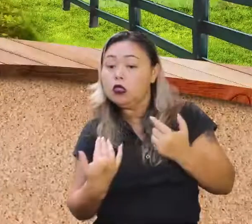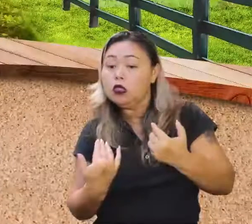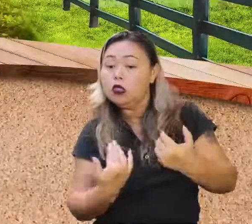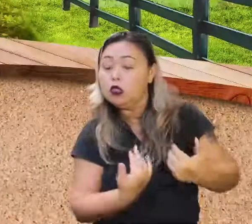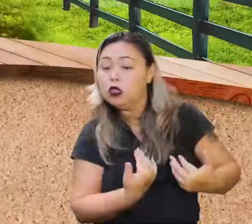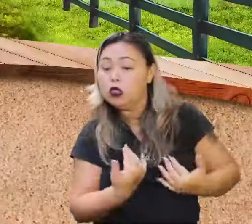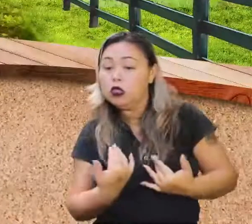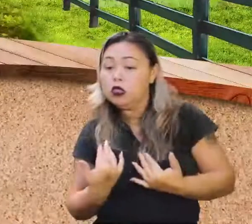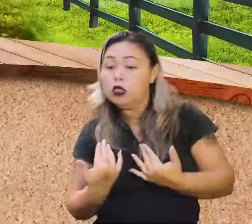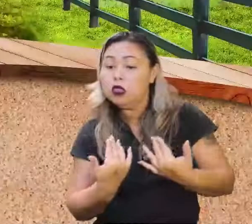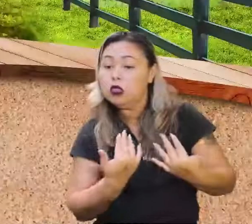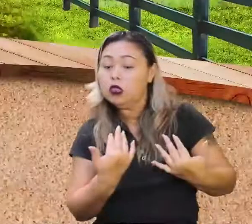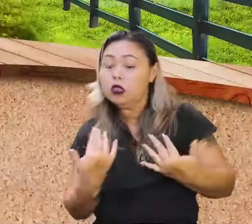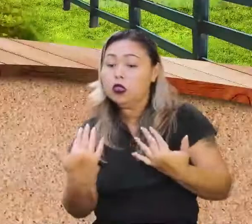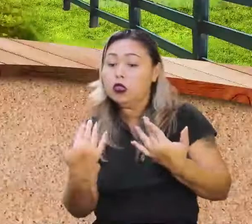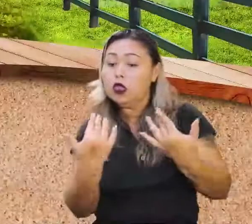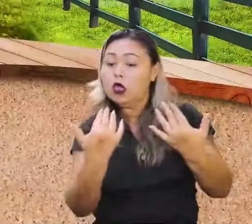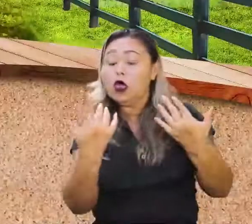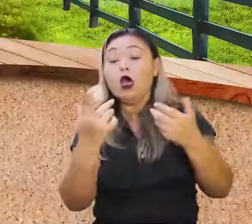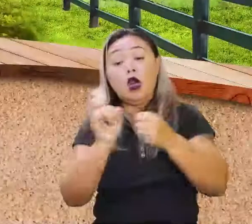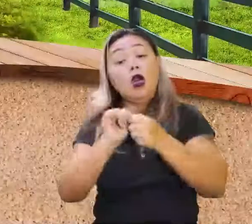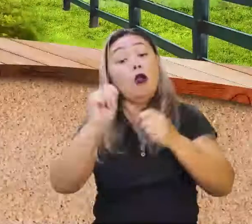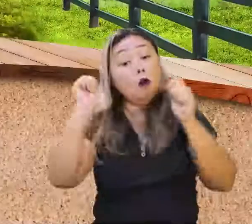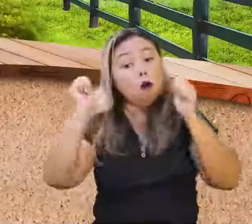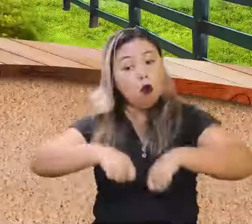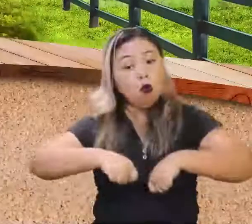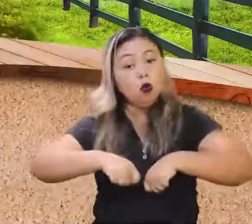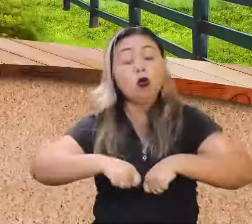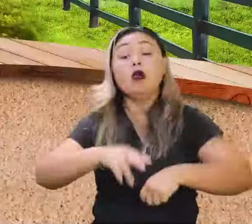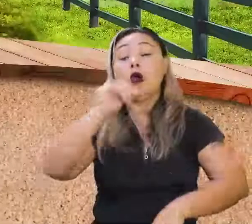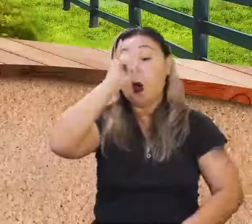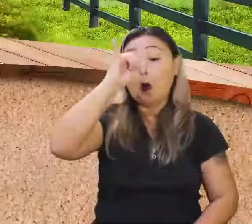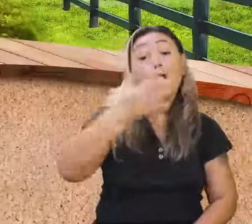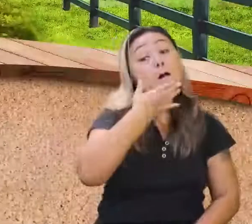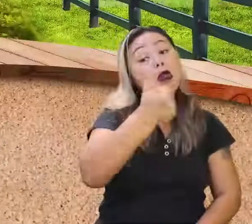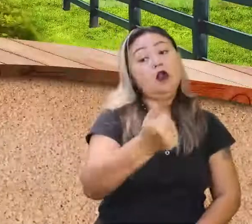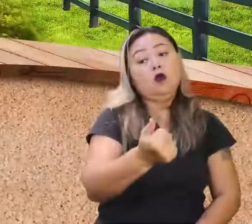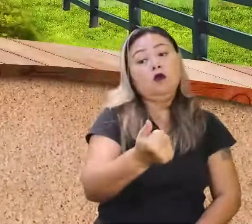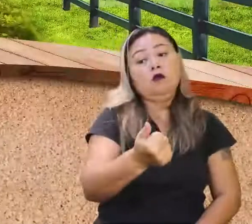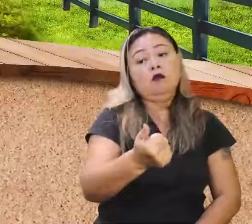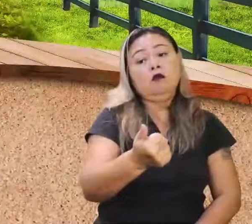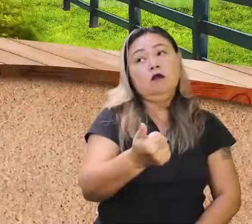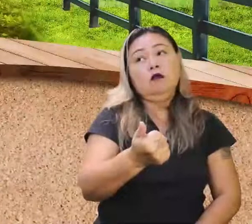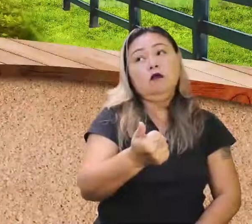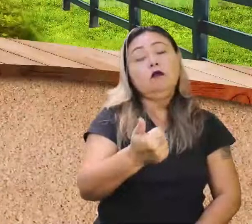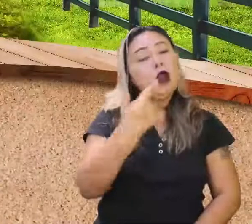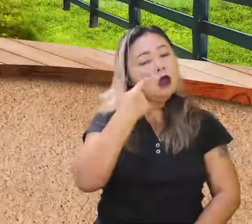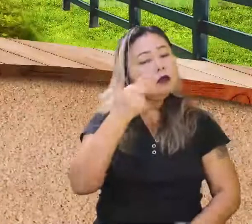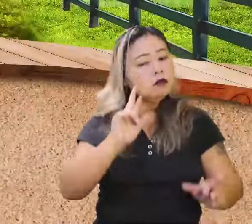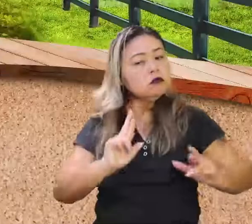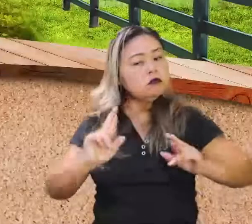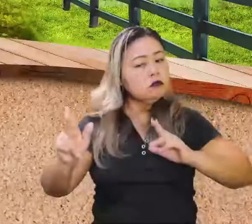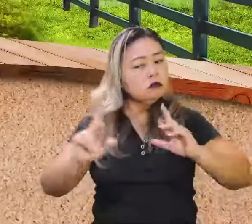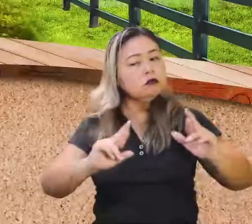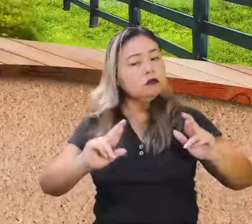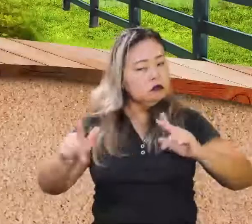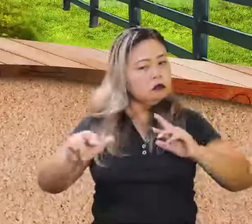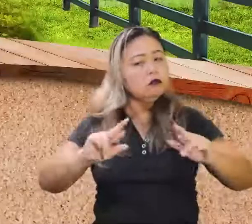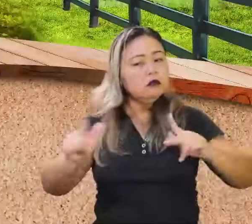produção, para a gente cozinhar. Não estou falando que não pode, mas a do suíno é melhor. Nós vamos ver essa